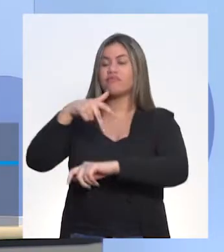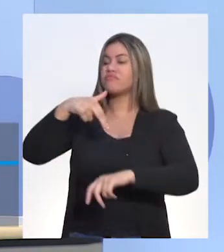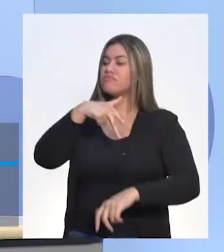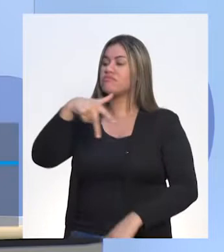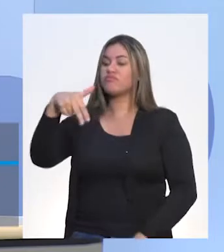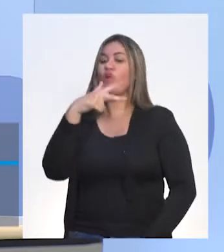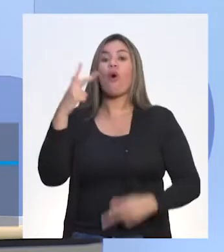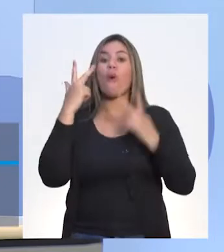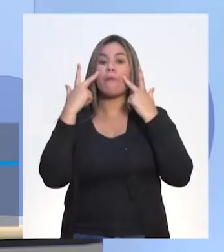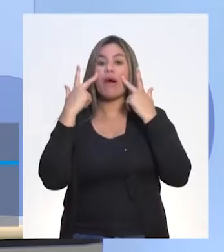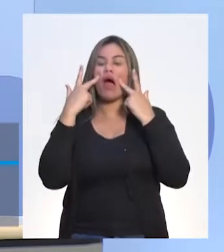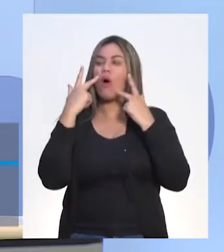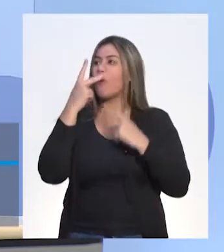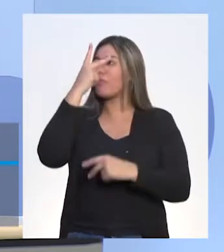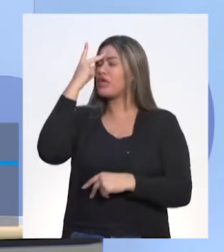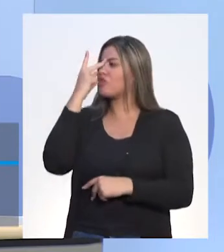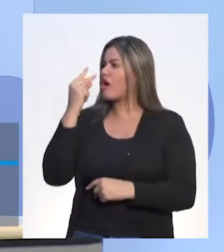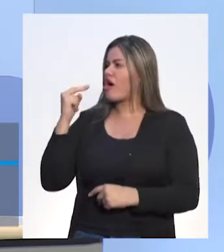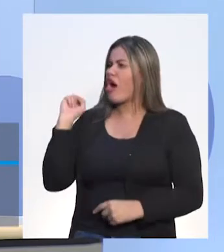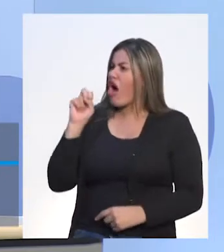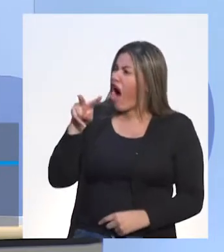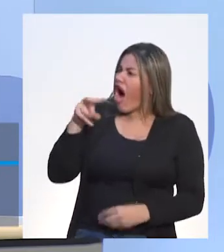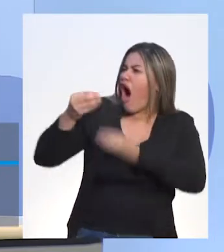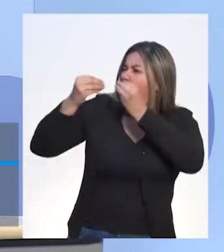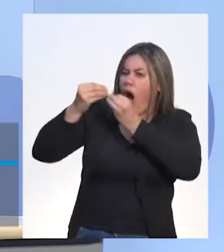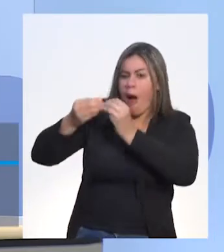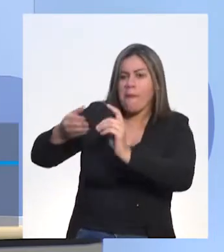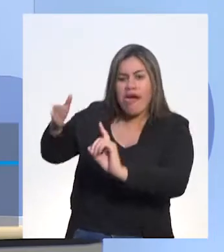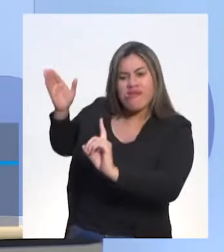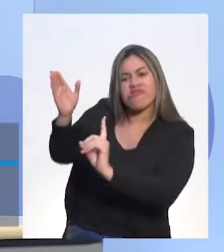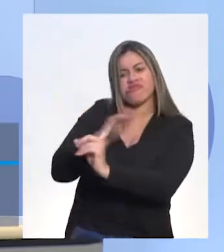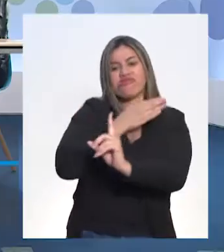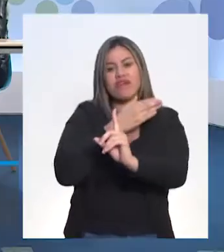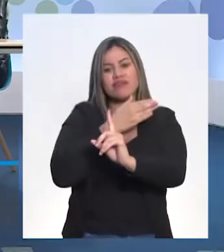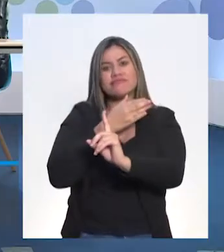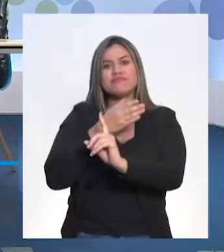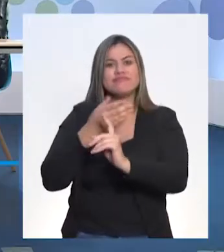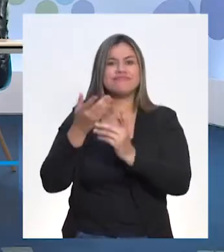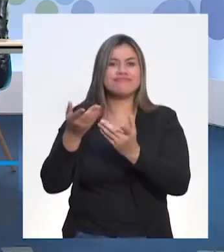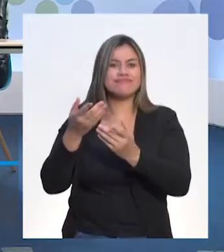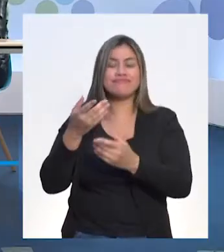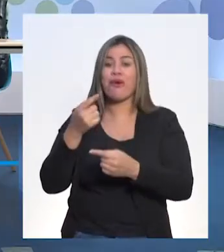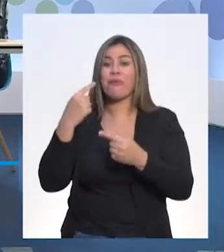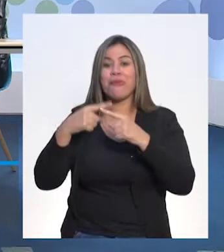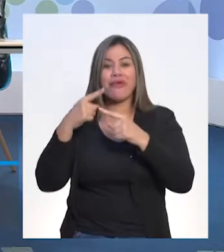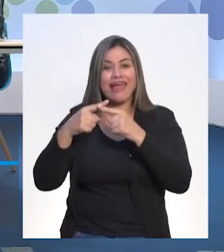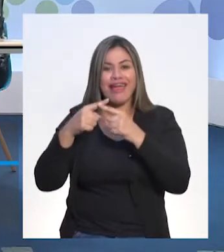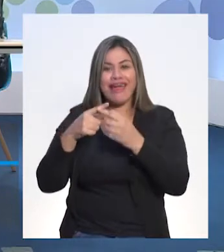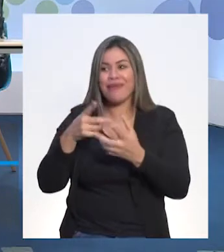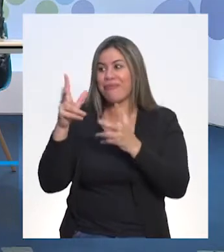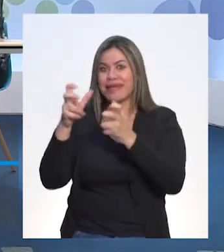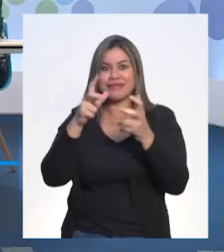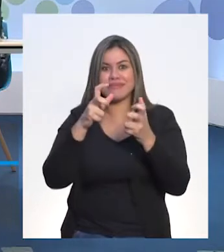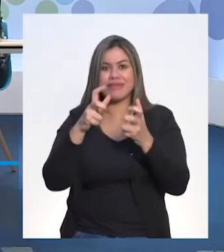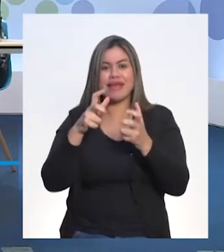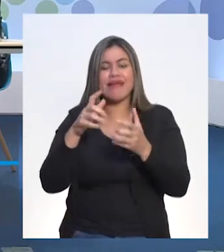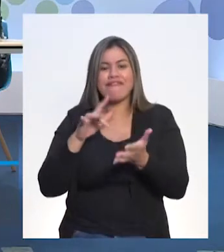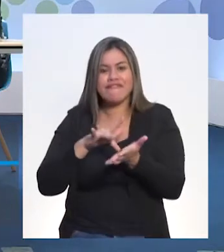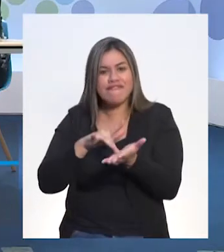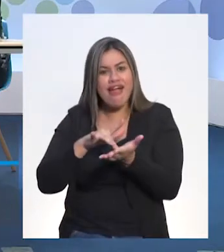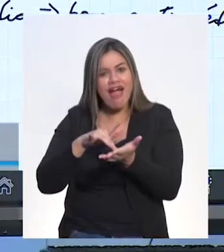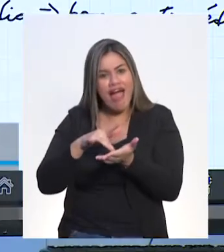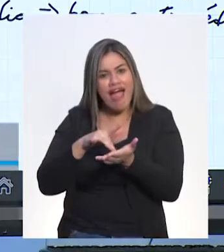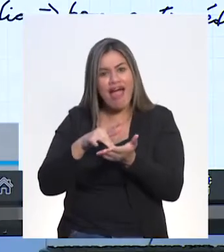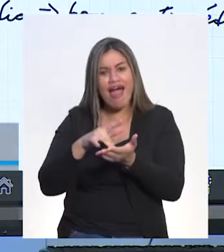senhoras Exatamente. não conseguiam confundir, diferenciar a realidade da fantasia, né? Sim. Tamanho o grau de catarse. Sim,